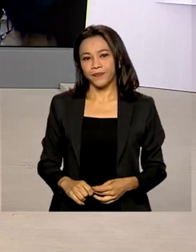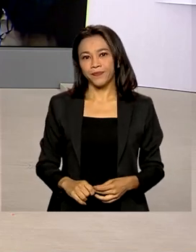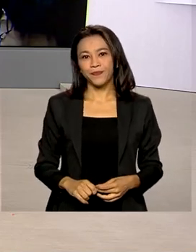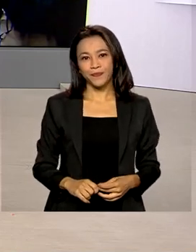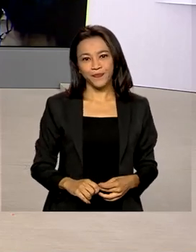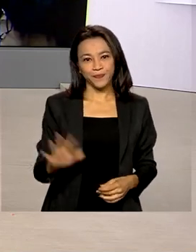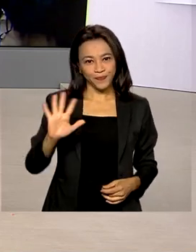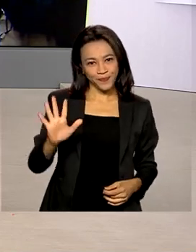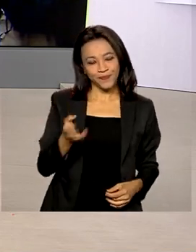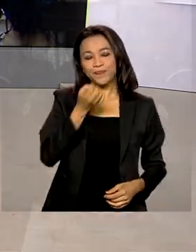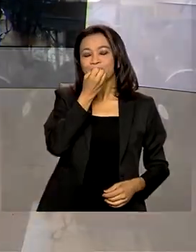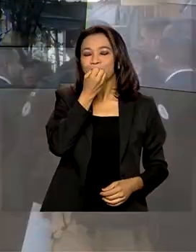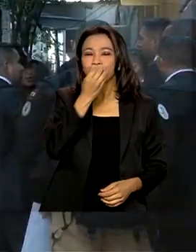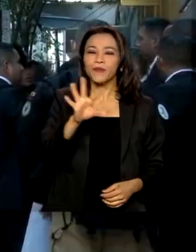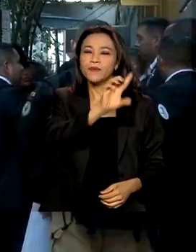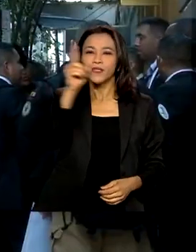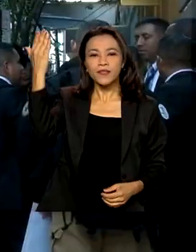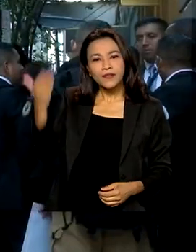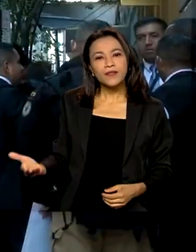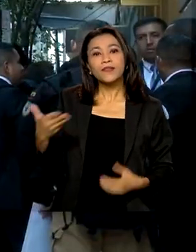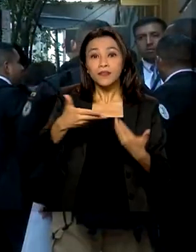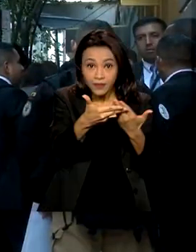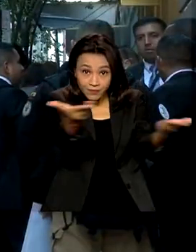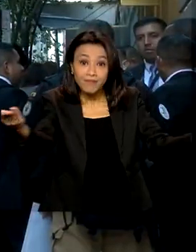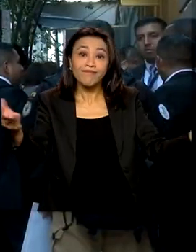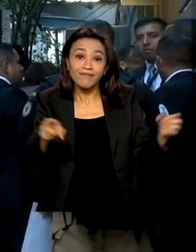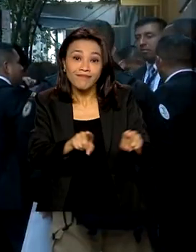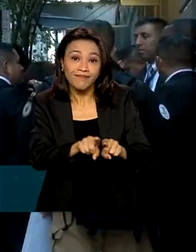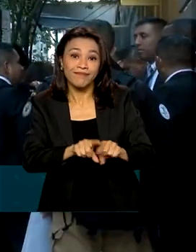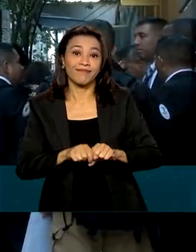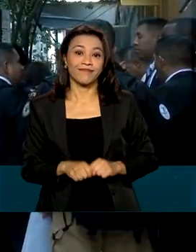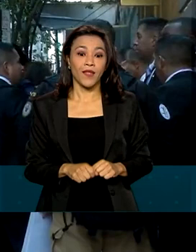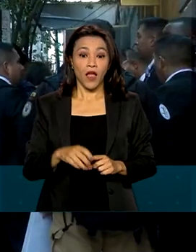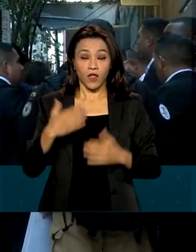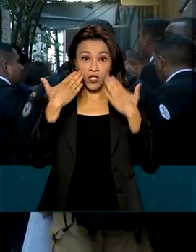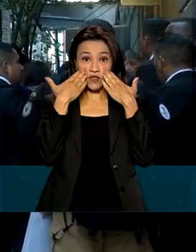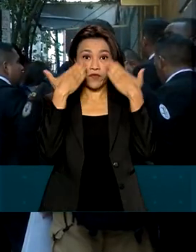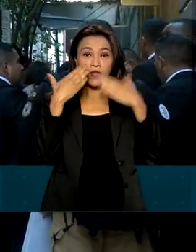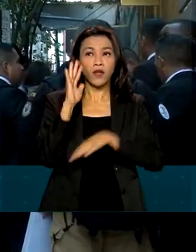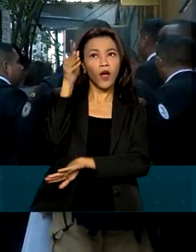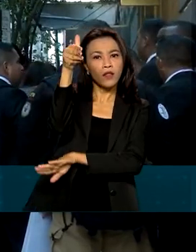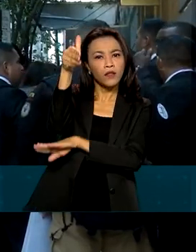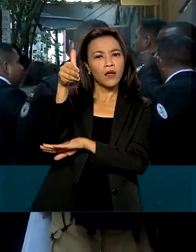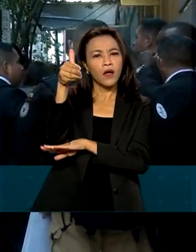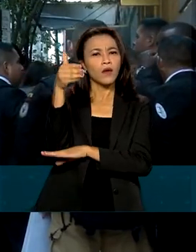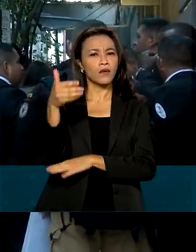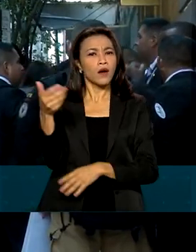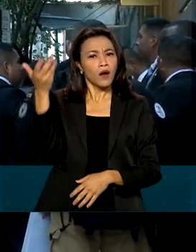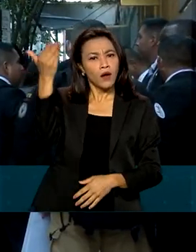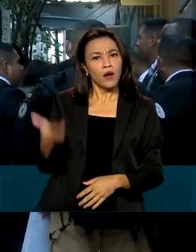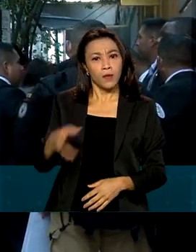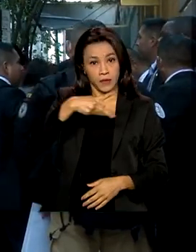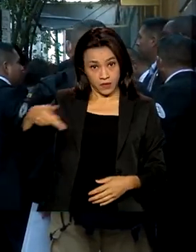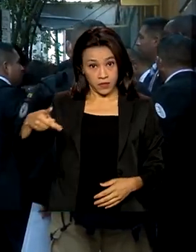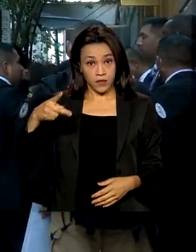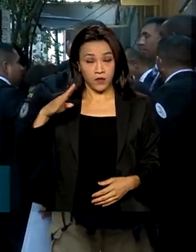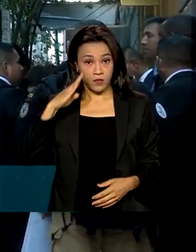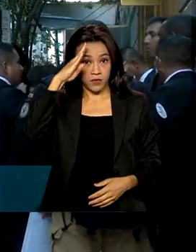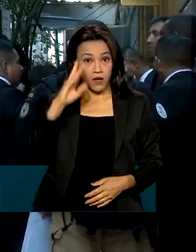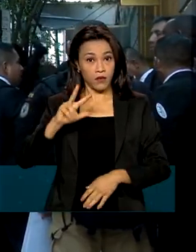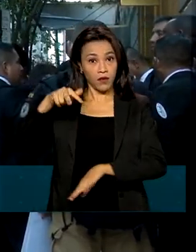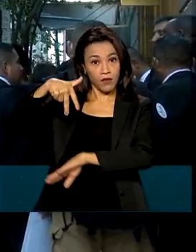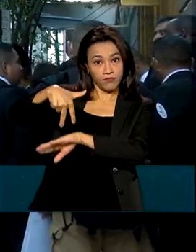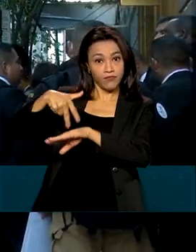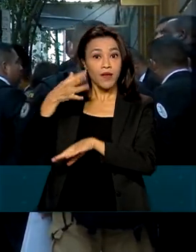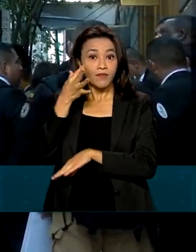Oi, Renata, bom dia para você, bom dia a todos. Nós estamos aqui em frente ao hotel onde o presidente Jair Bolsonaro está hospedado aqui em Nova